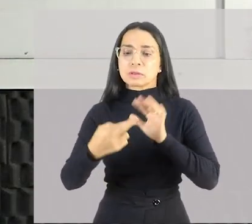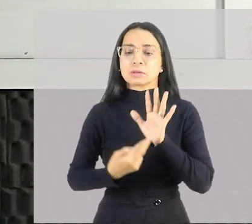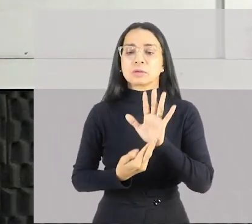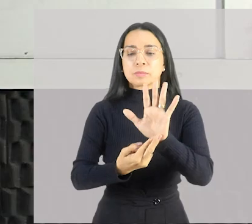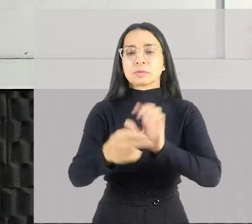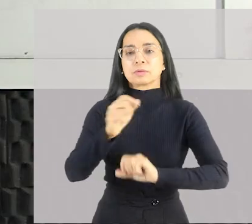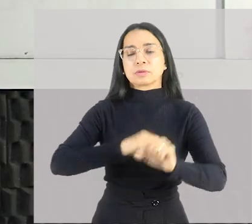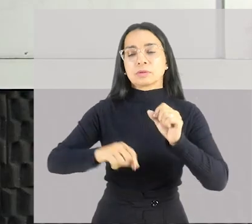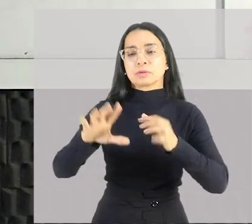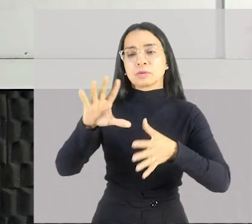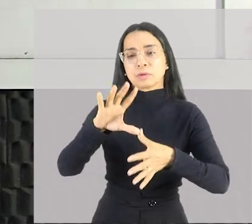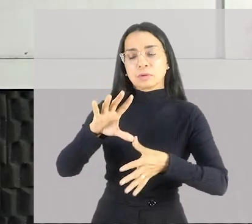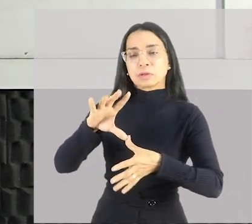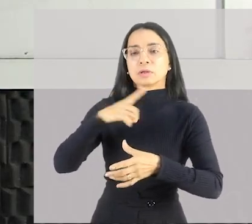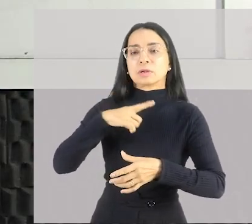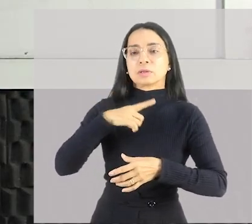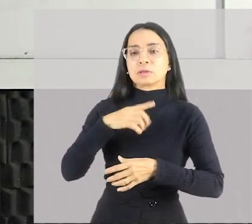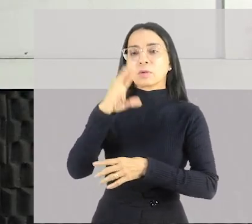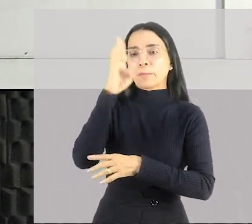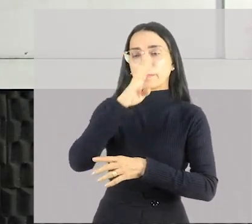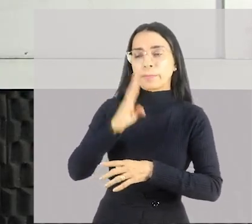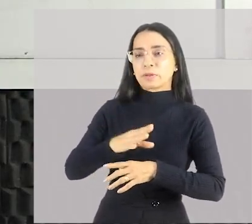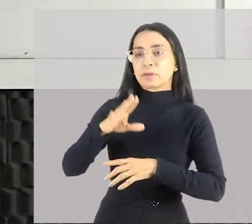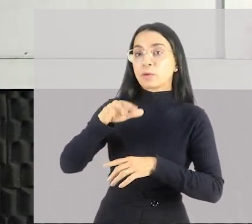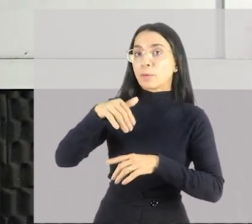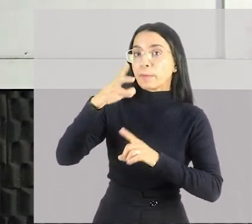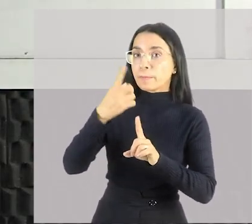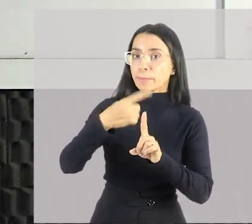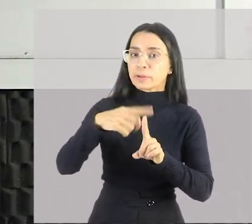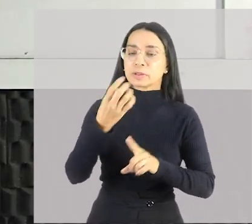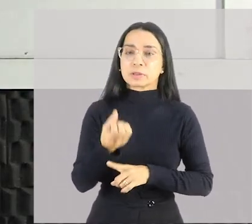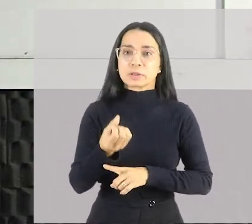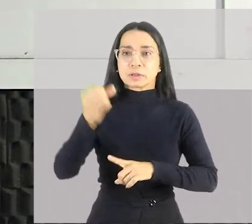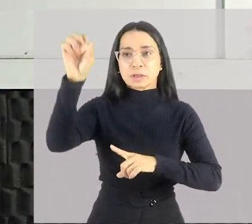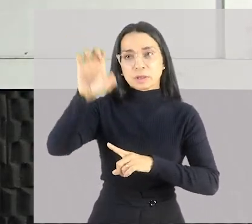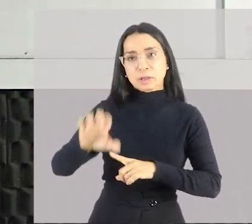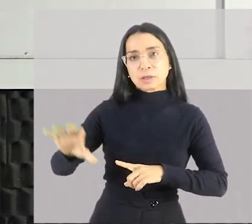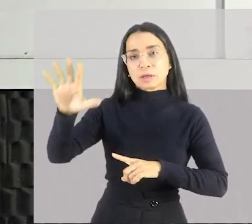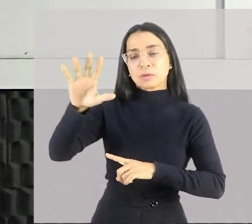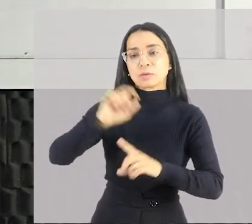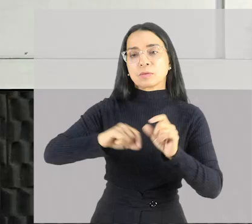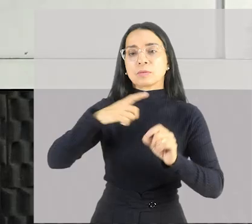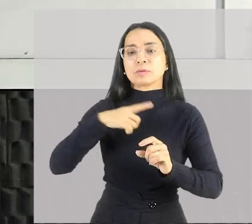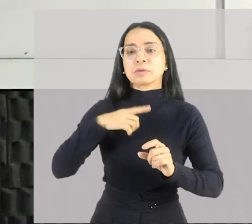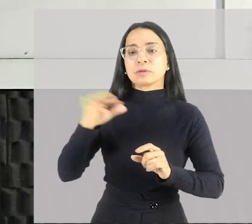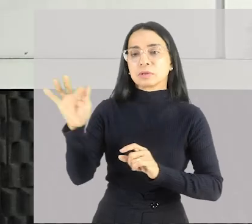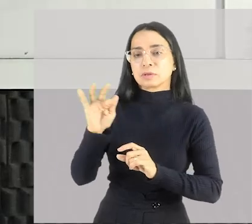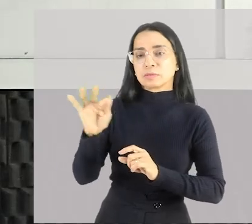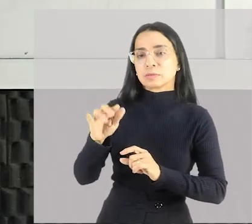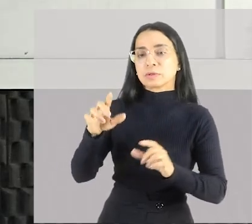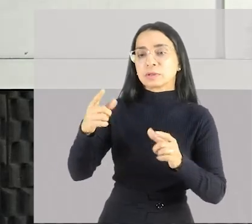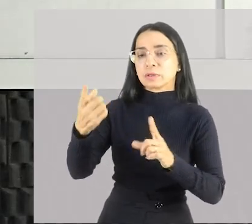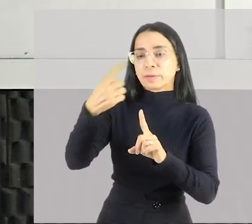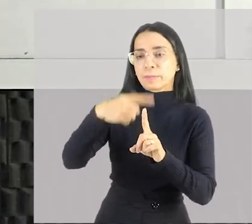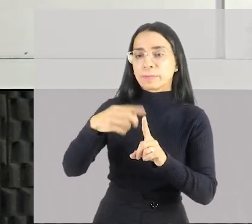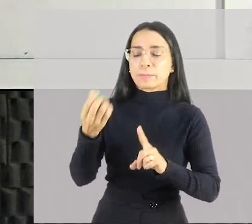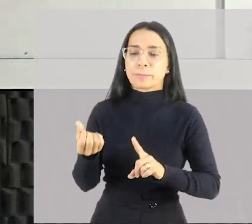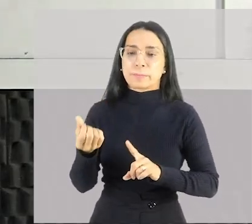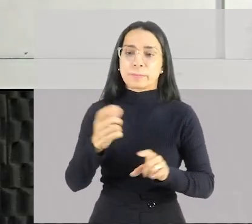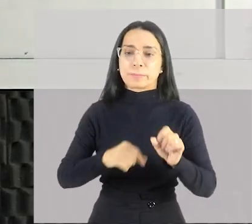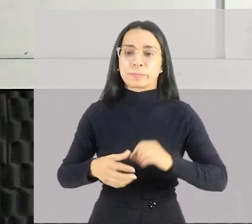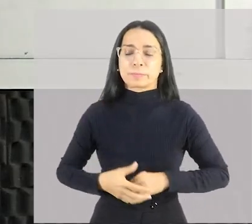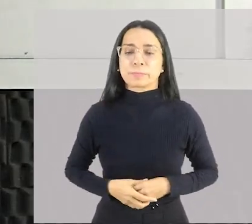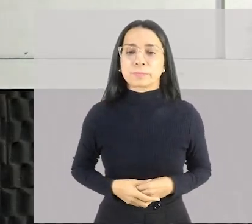americano tem o Brasil e mais seis né e na Europa tem a França e mais se só destaque Brasil e França o que ele colocou na